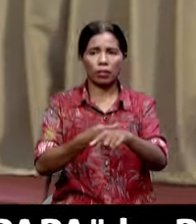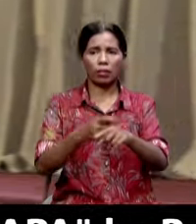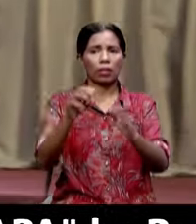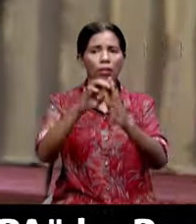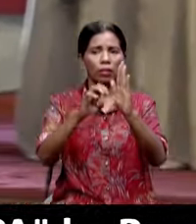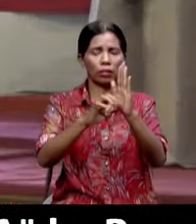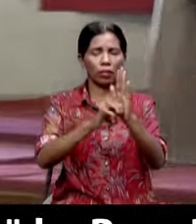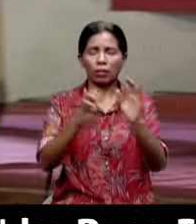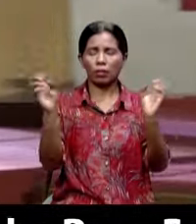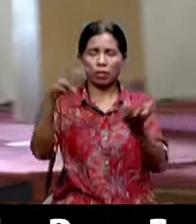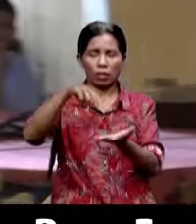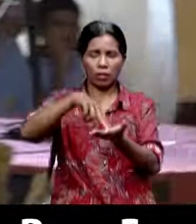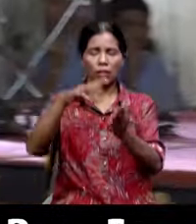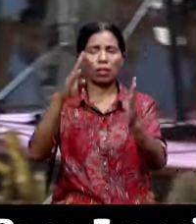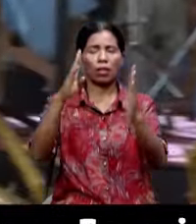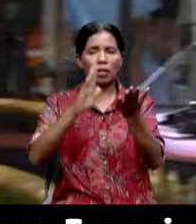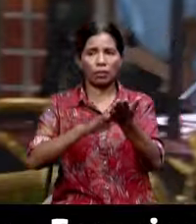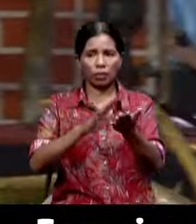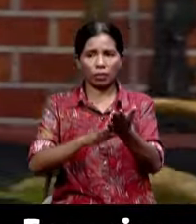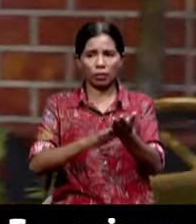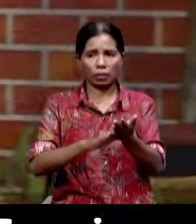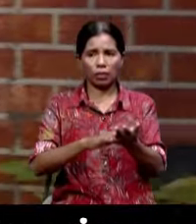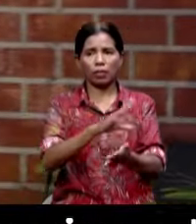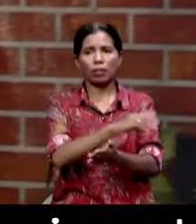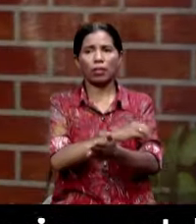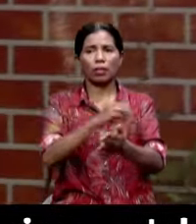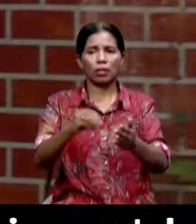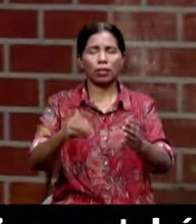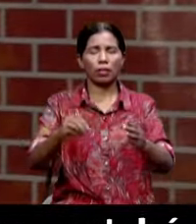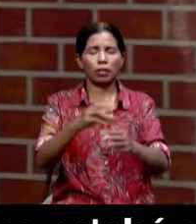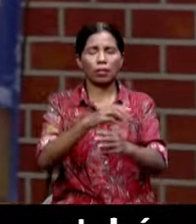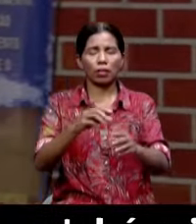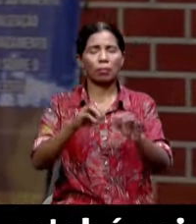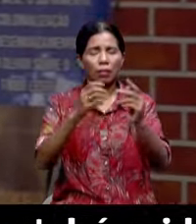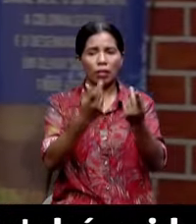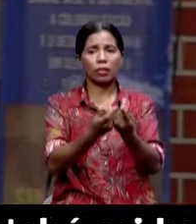meio da escola, igreja no querer, missão sina no querer.